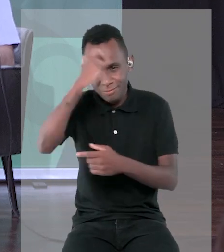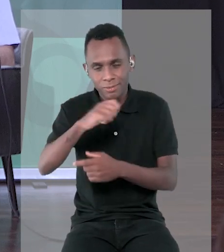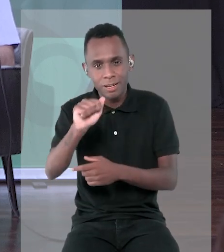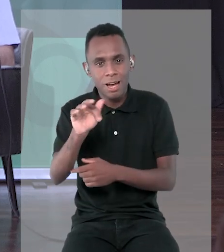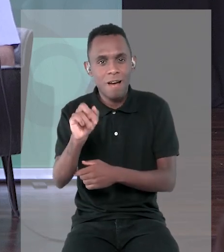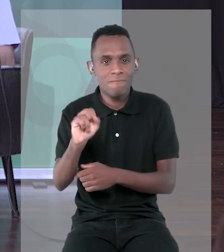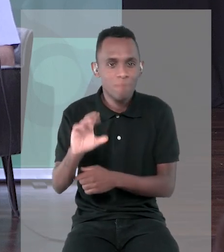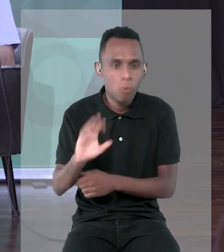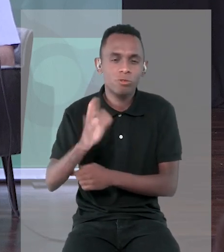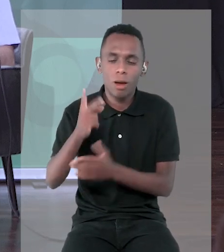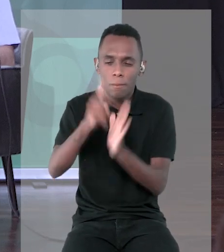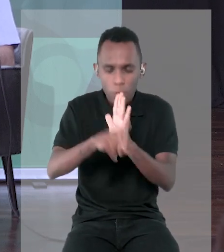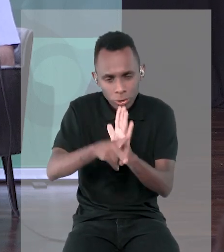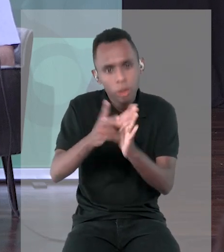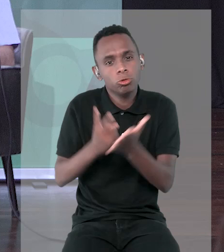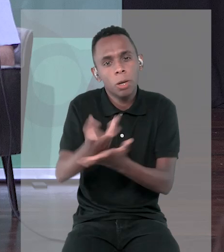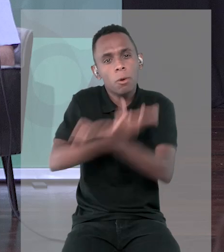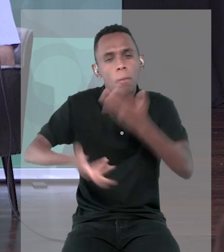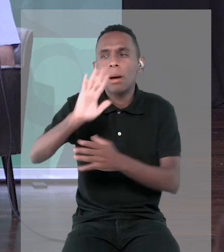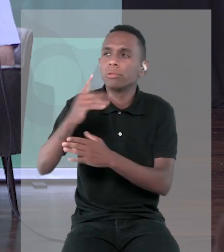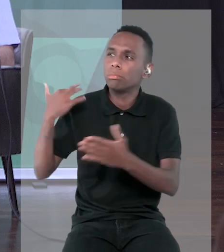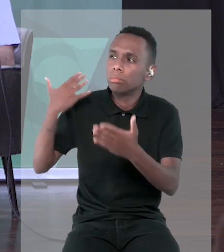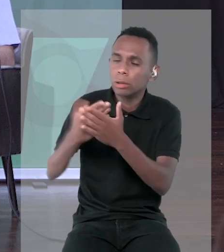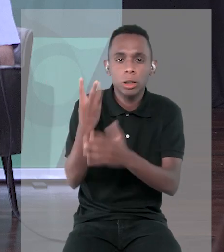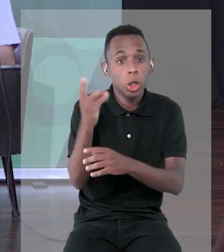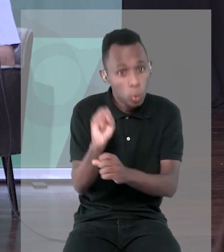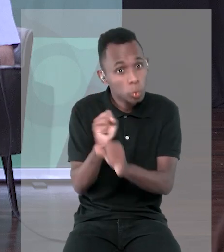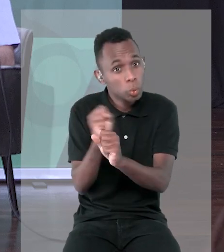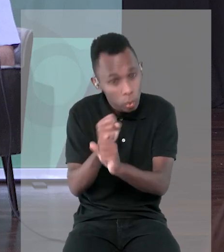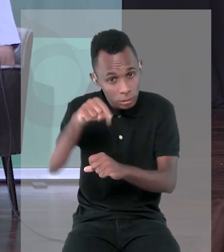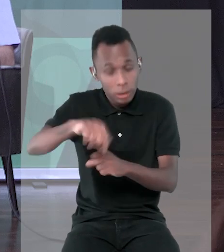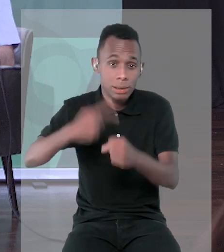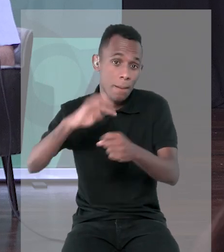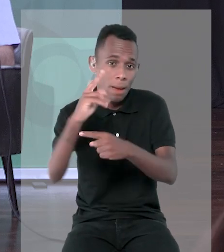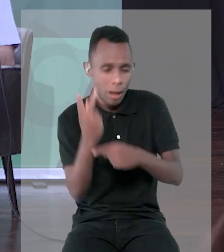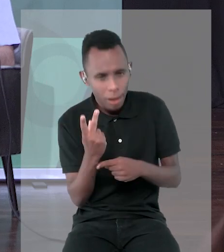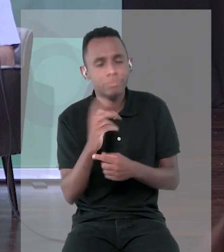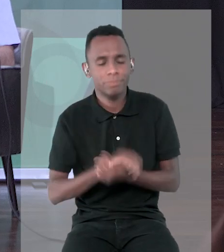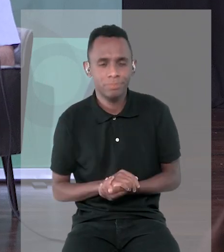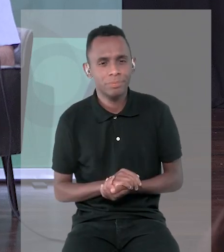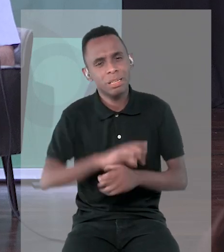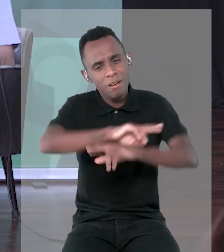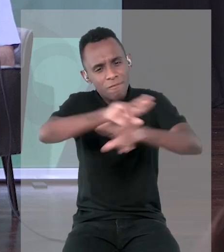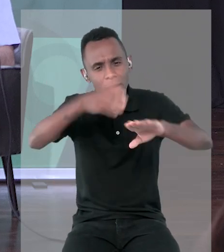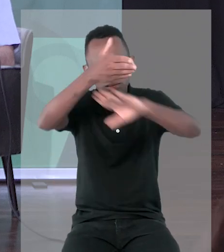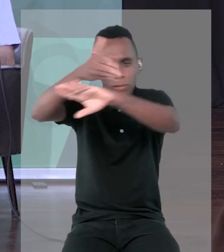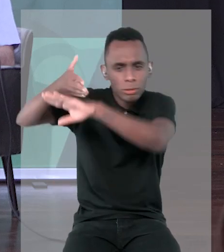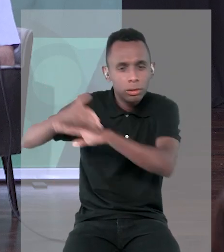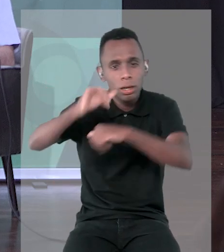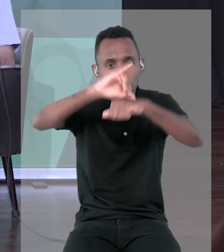Afonso Borges, eu faço o projeto Sempre um Papo. O escritor e anfitrião Afonso Borges é um homem branco de cabelos longos e